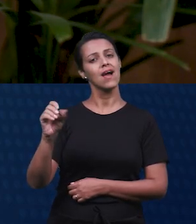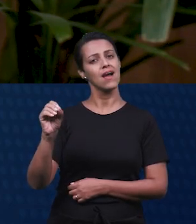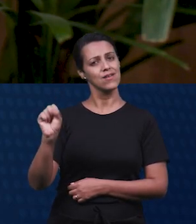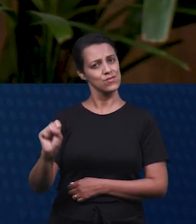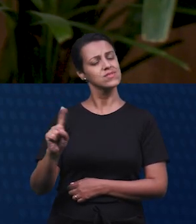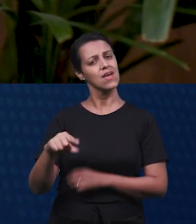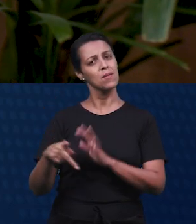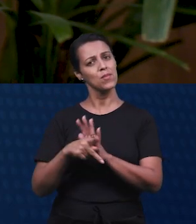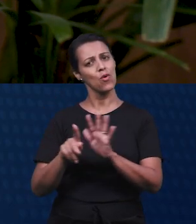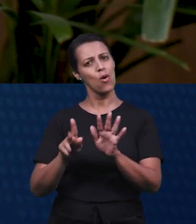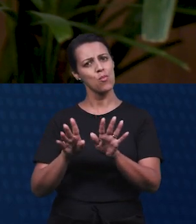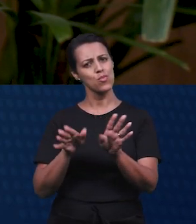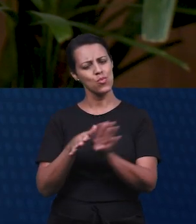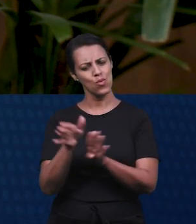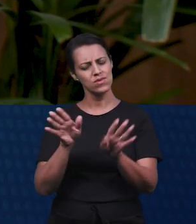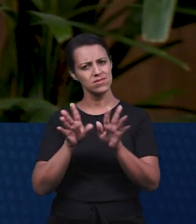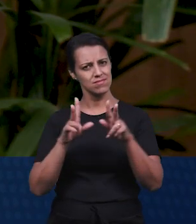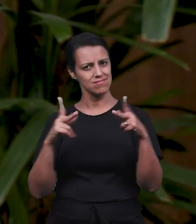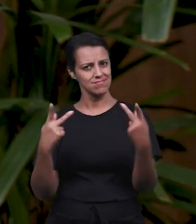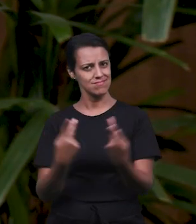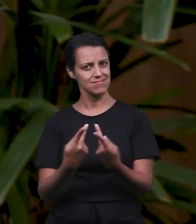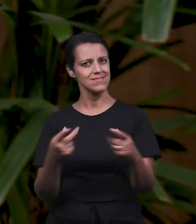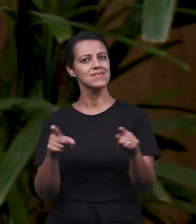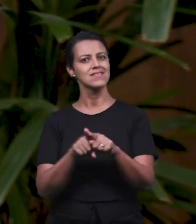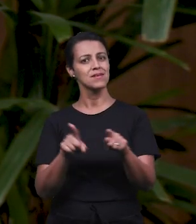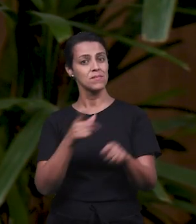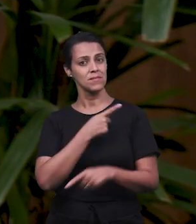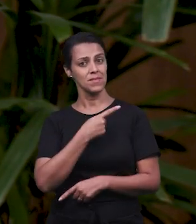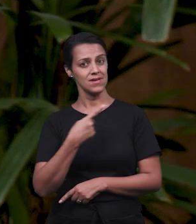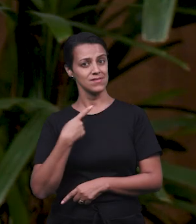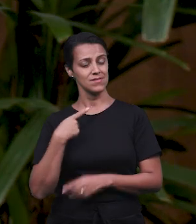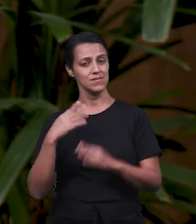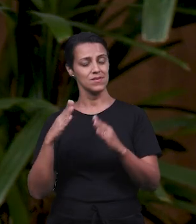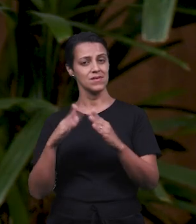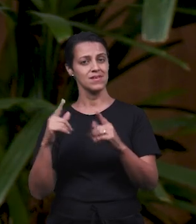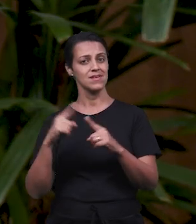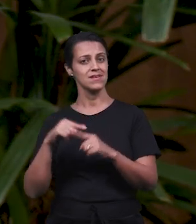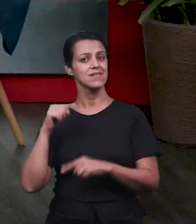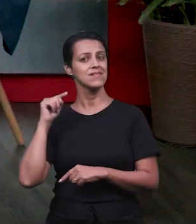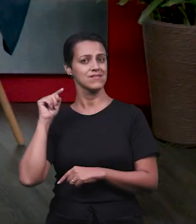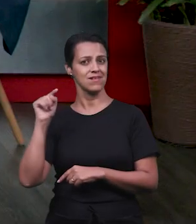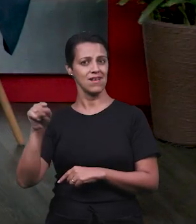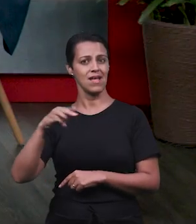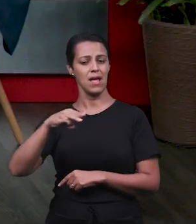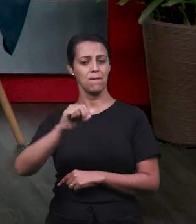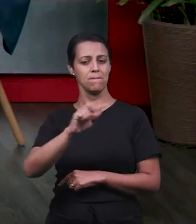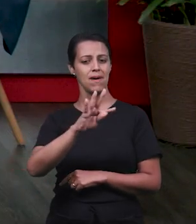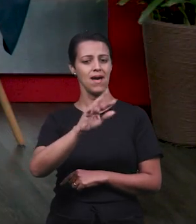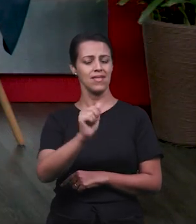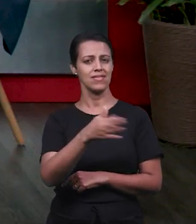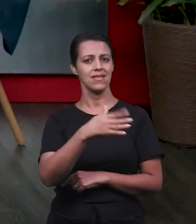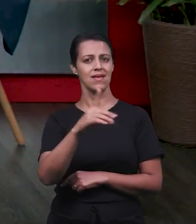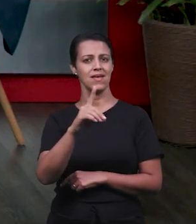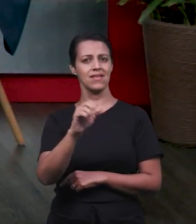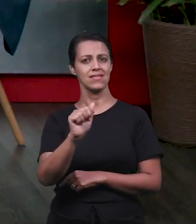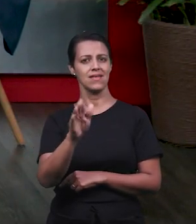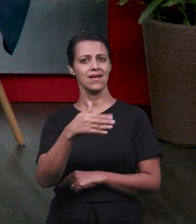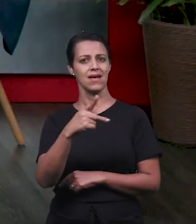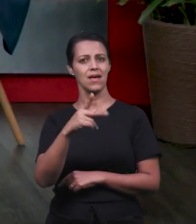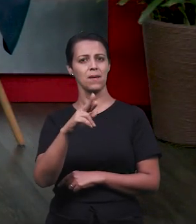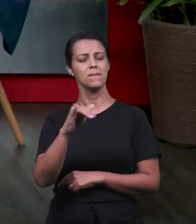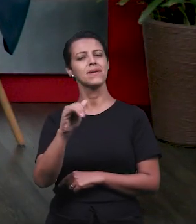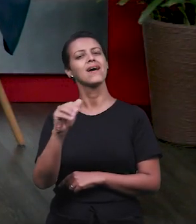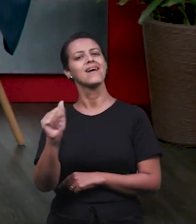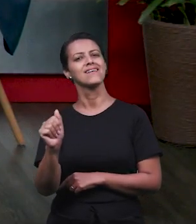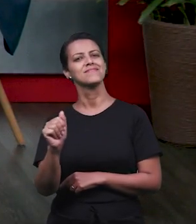e também pastor da Igreja de Mata da Praia. A paz do Senhor, pastor Antônio Carlos.